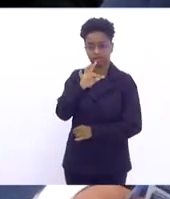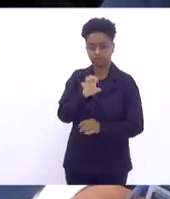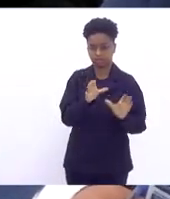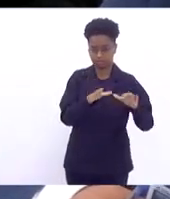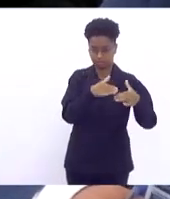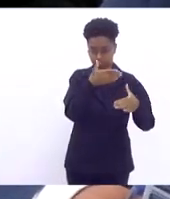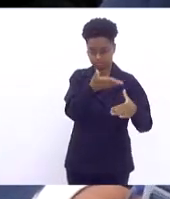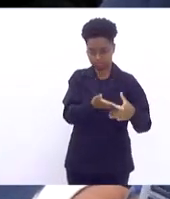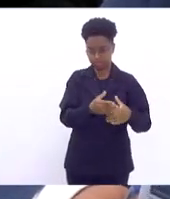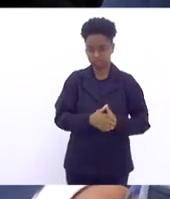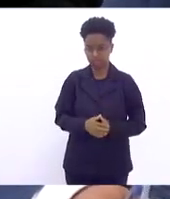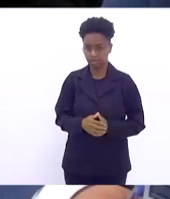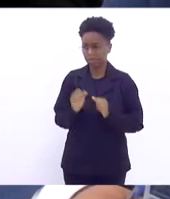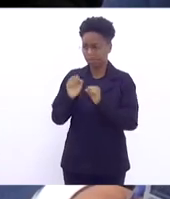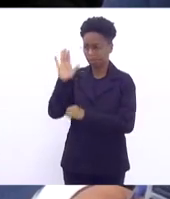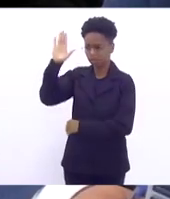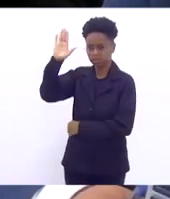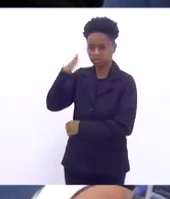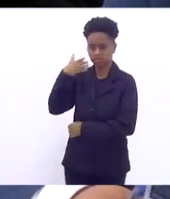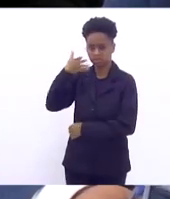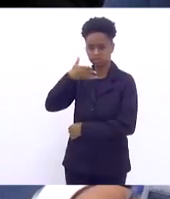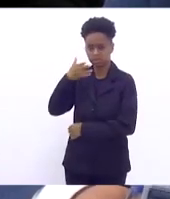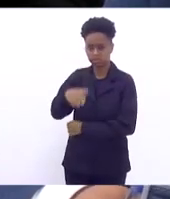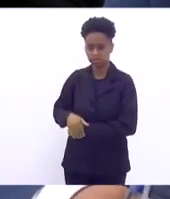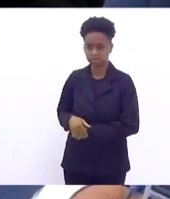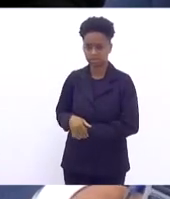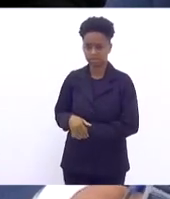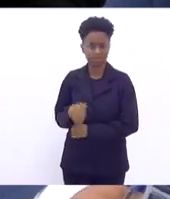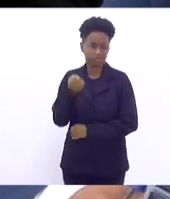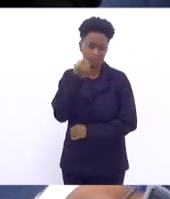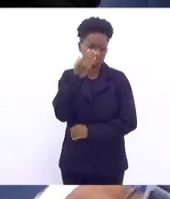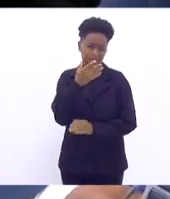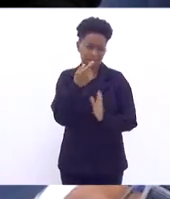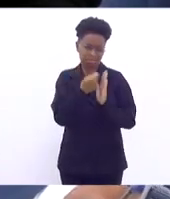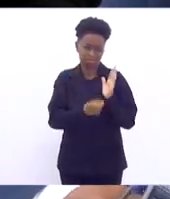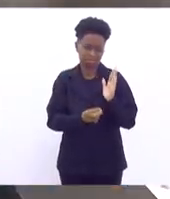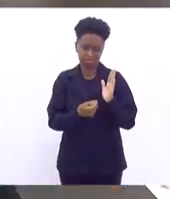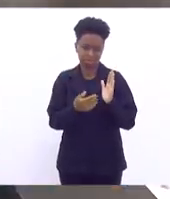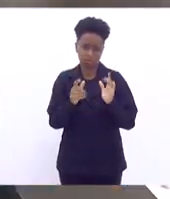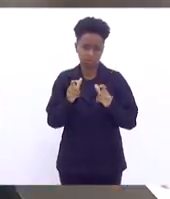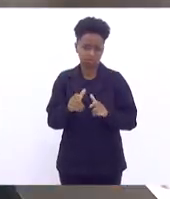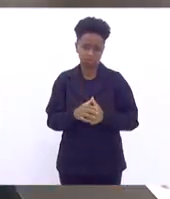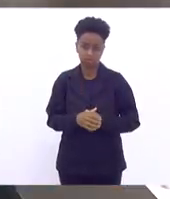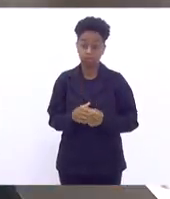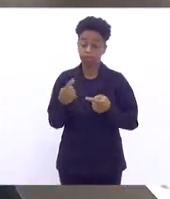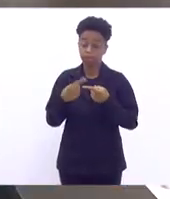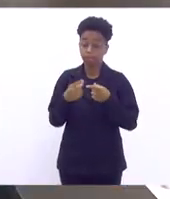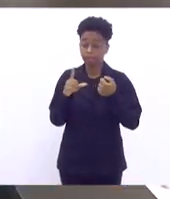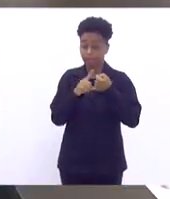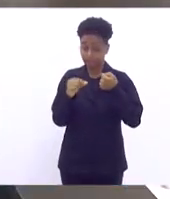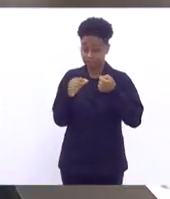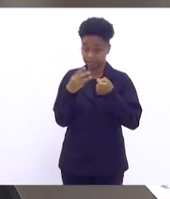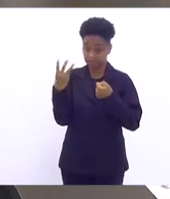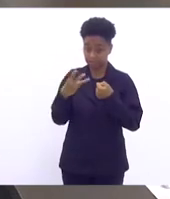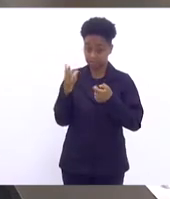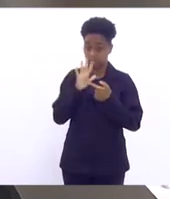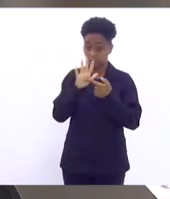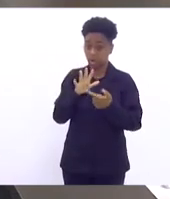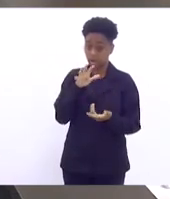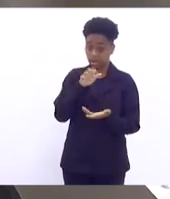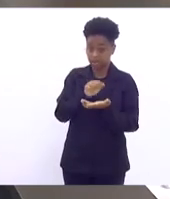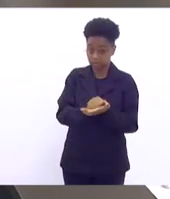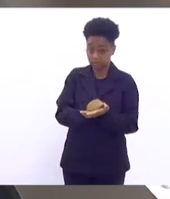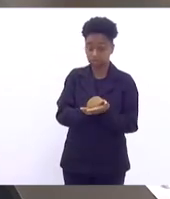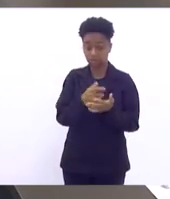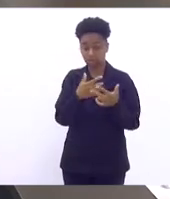só me dá uma parte pra mim eu acho que o texto com o tempo pra presidente porque o no artigo 3º ele falou o registro da frente será